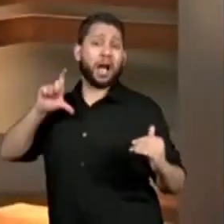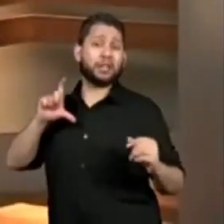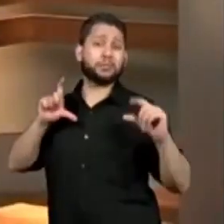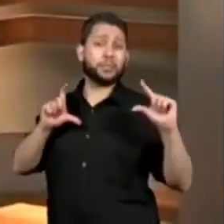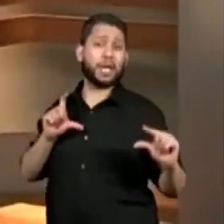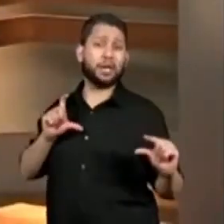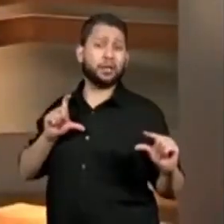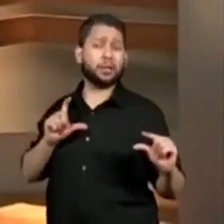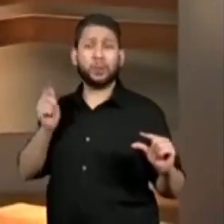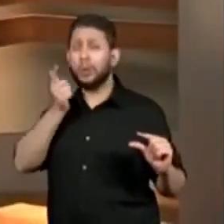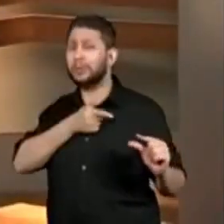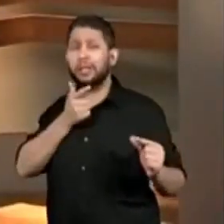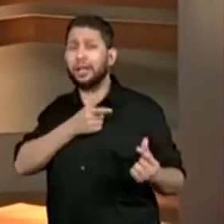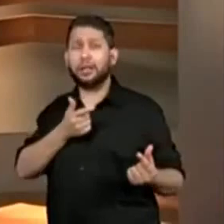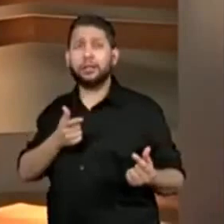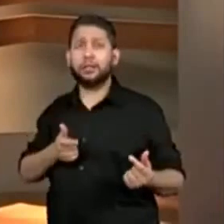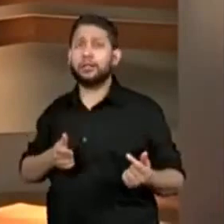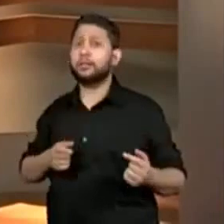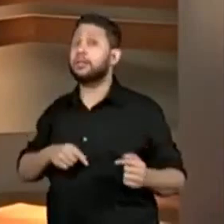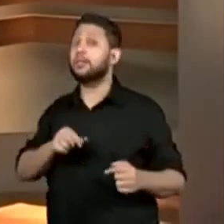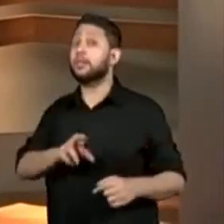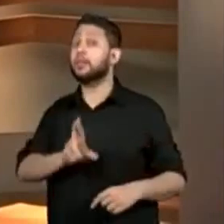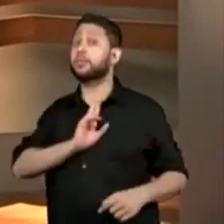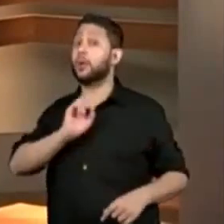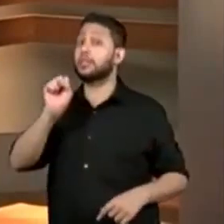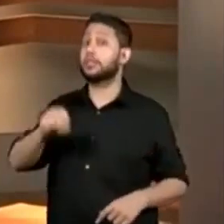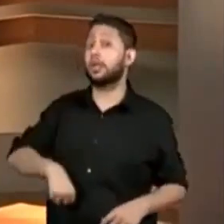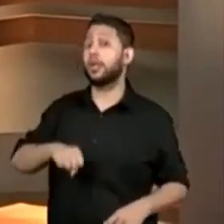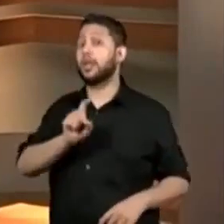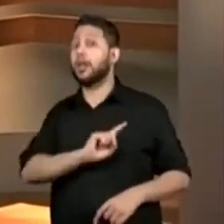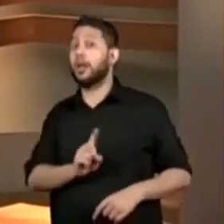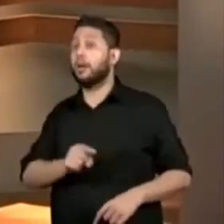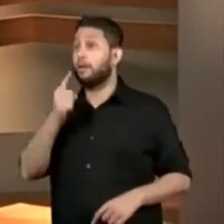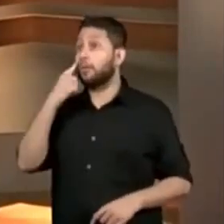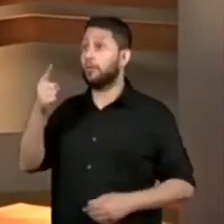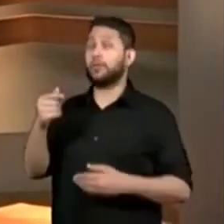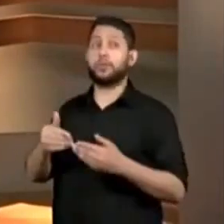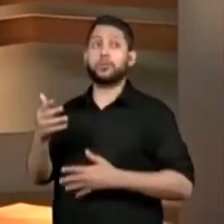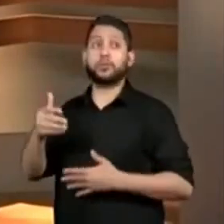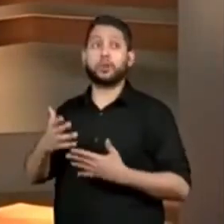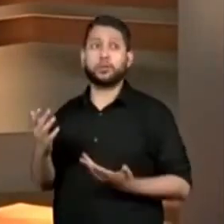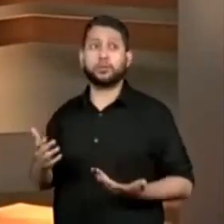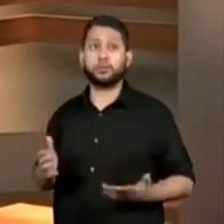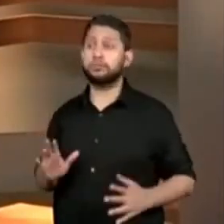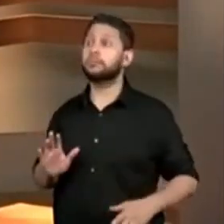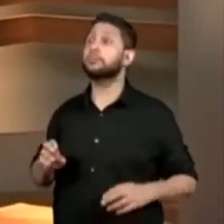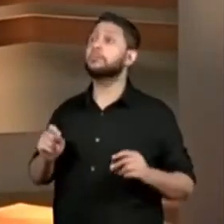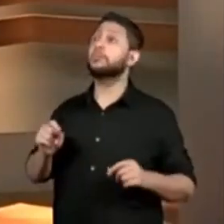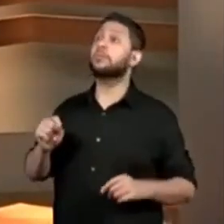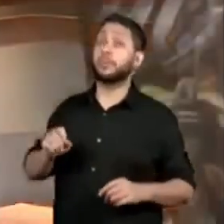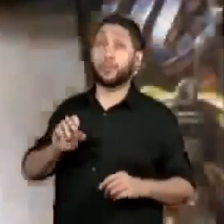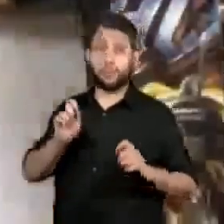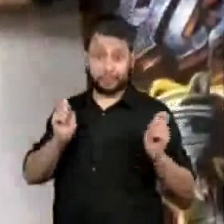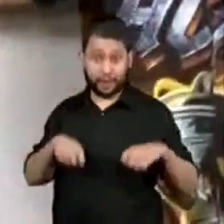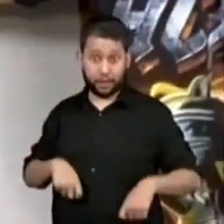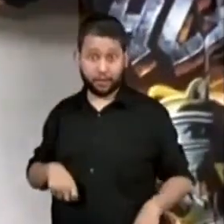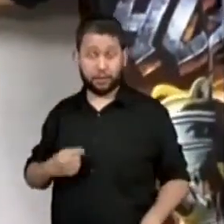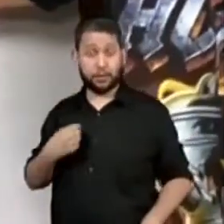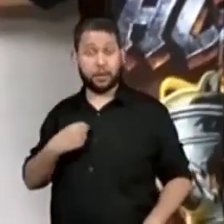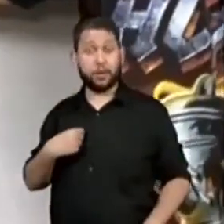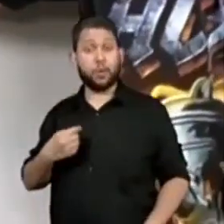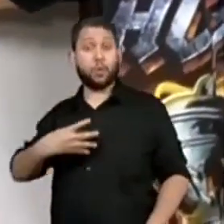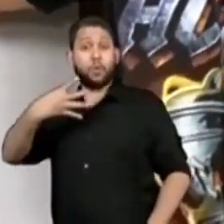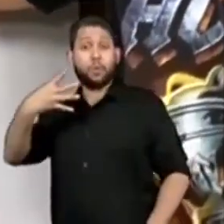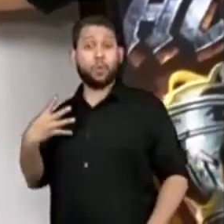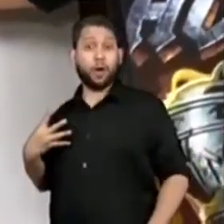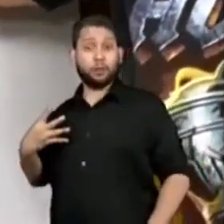porque tem como fazer quero ver sim ou não tem como fazer vou colocar aqui ó Nem coloquei para quem eu vou dar se essa fileira